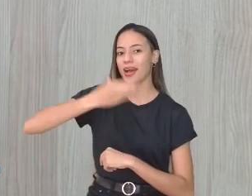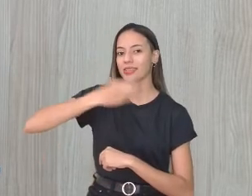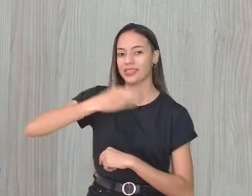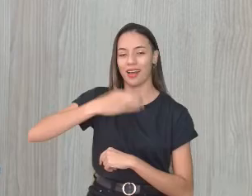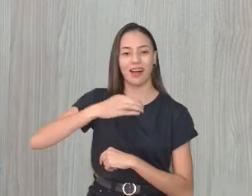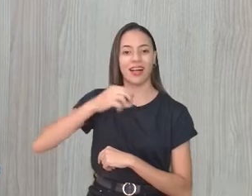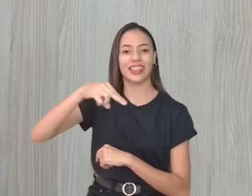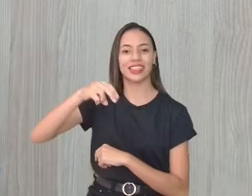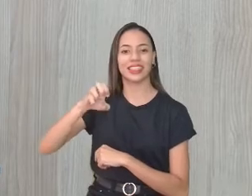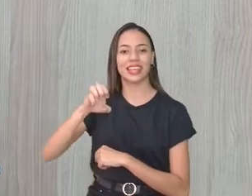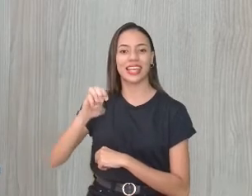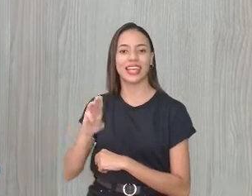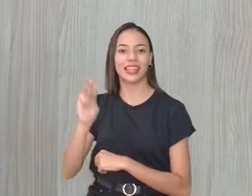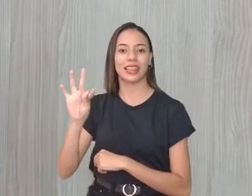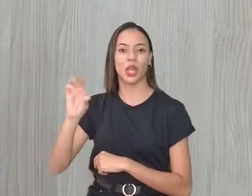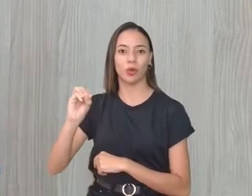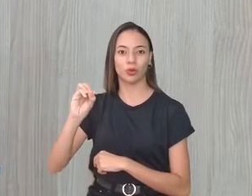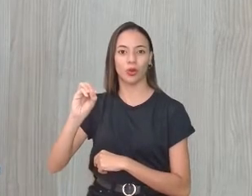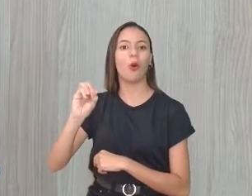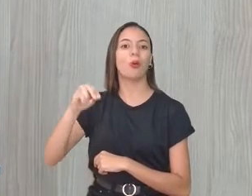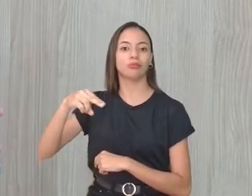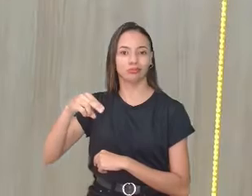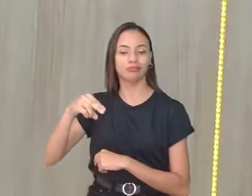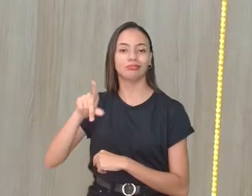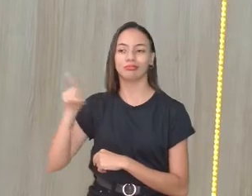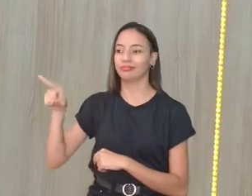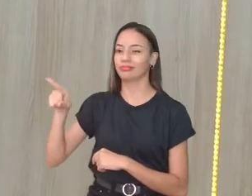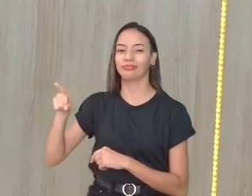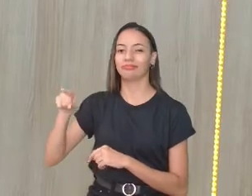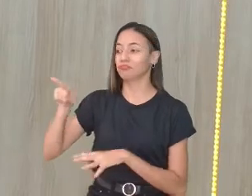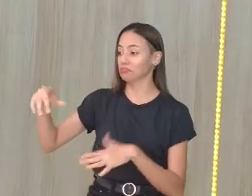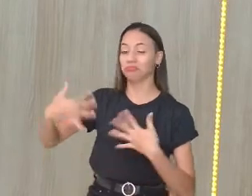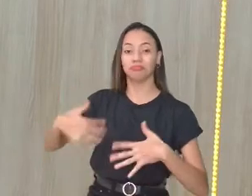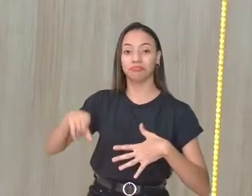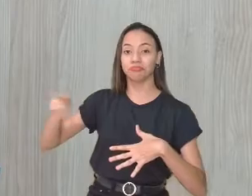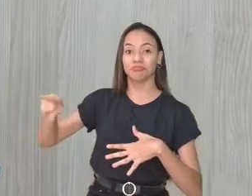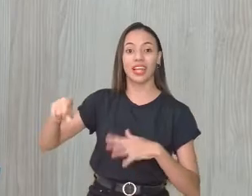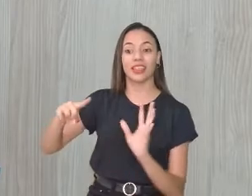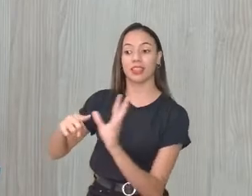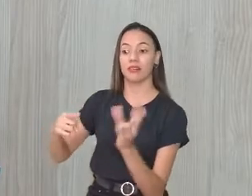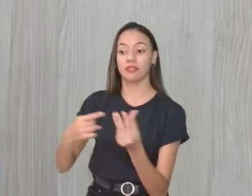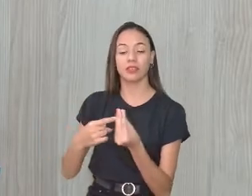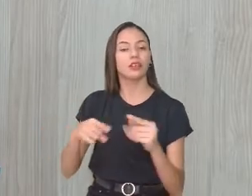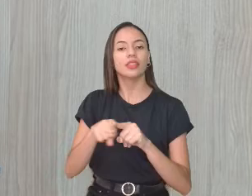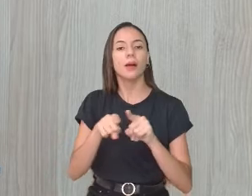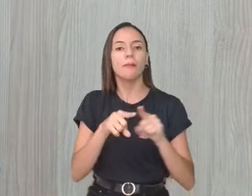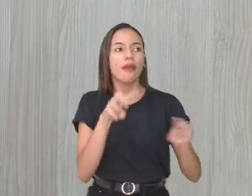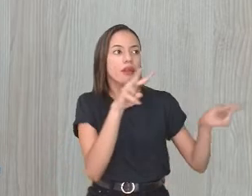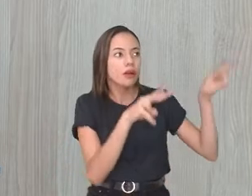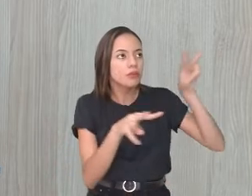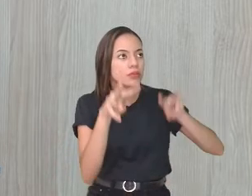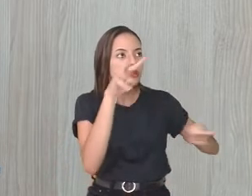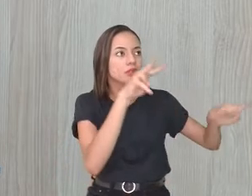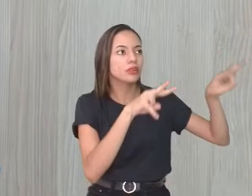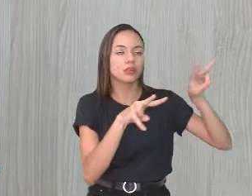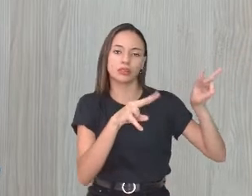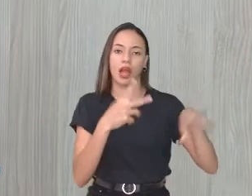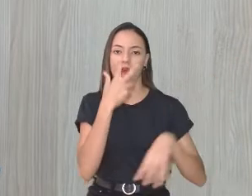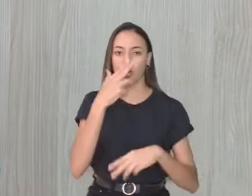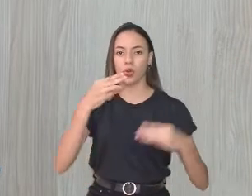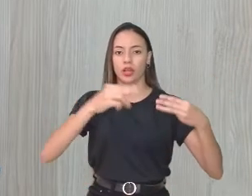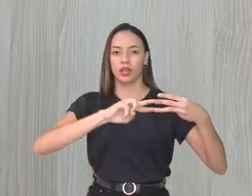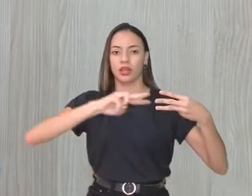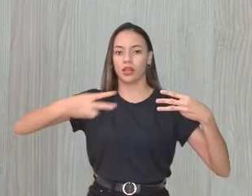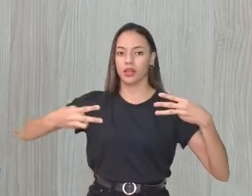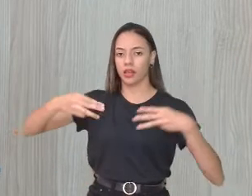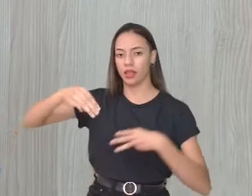não é? Quer E aí, mais ele- exemplo da física. É, exatamente. Mas que vem também da observação, né? Então é possível que Mendel também tenha,